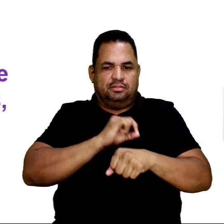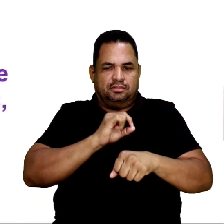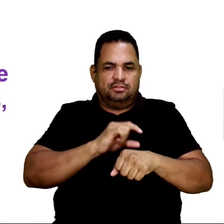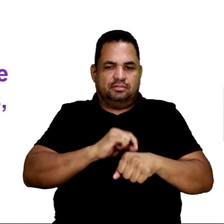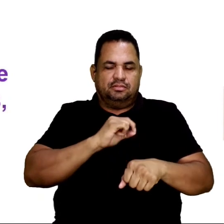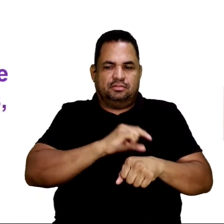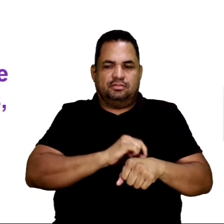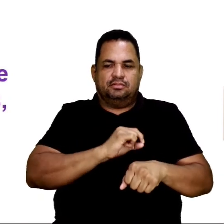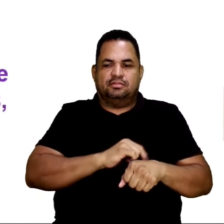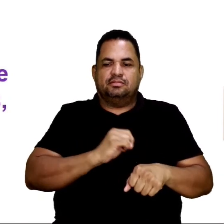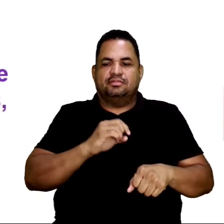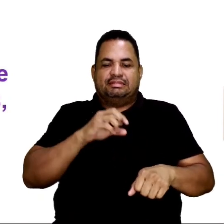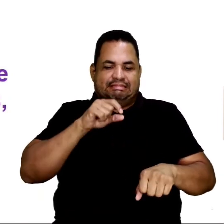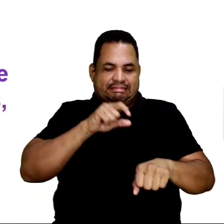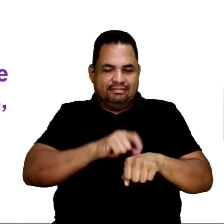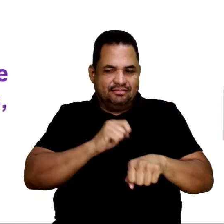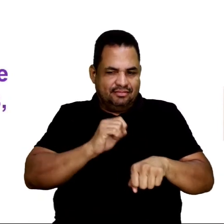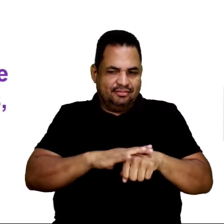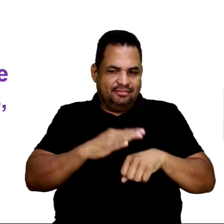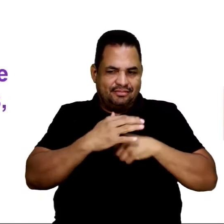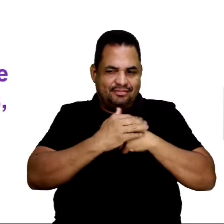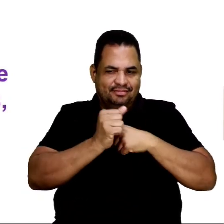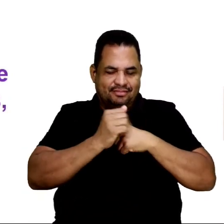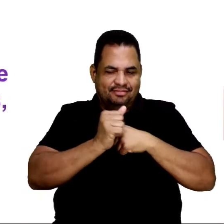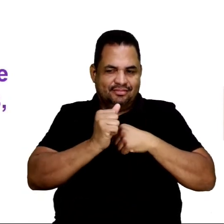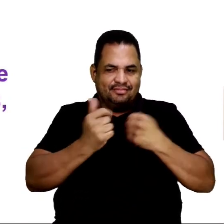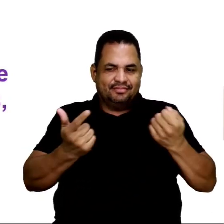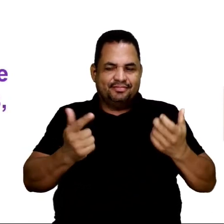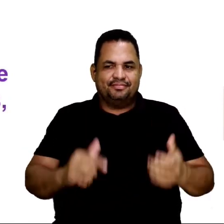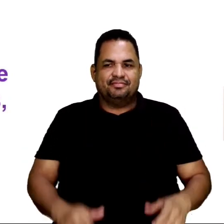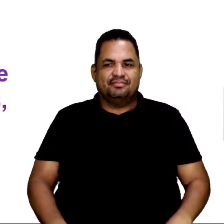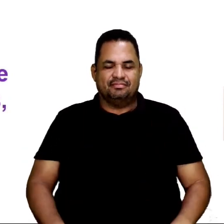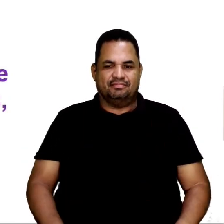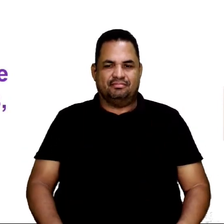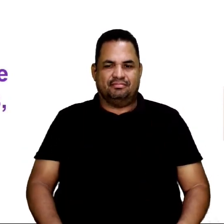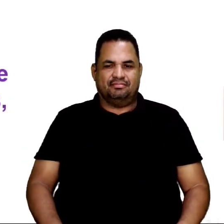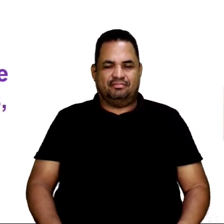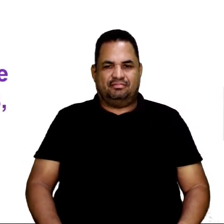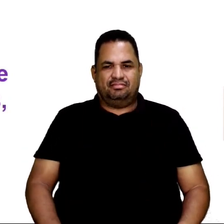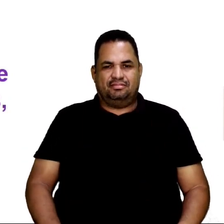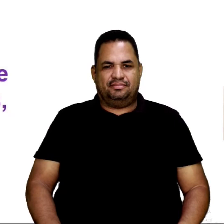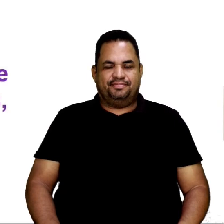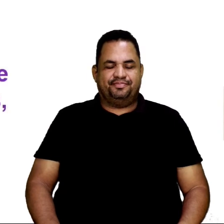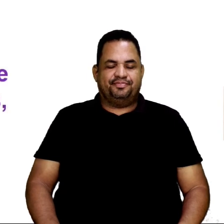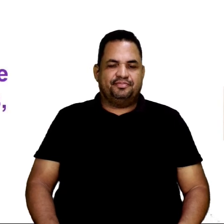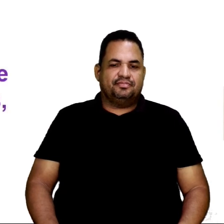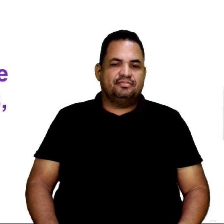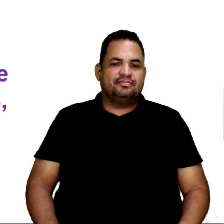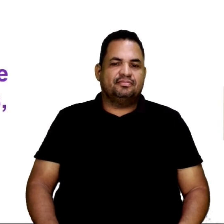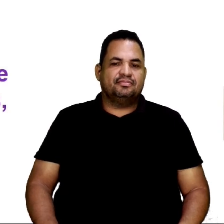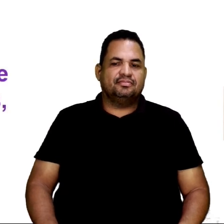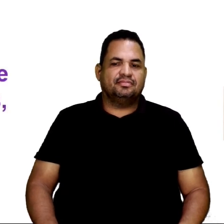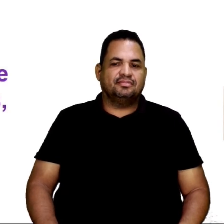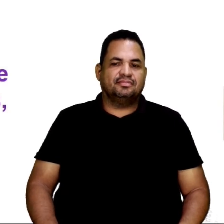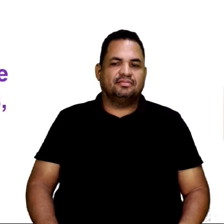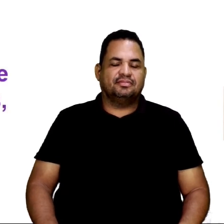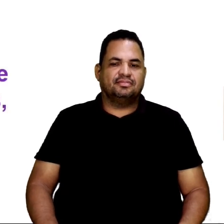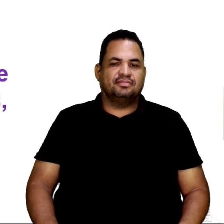apertões bem carinhosos, né? E, enfim, aqueles beijos maravilhosos nessa coisa mais